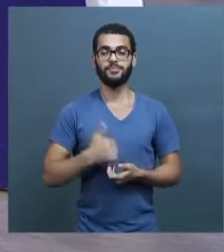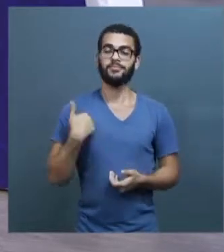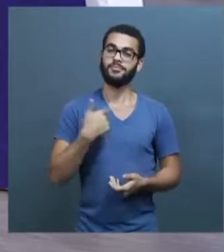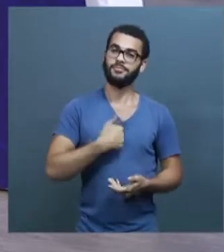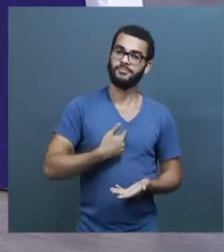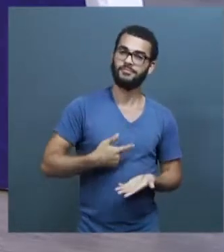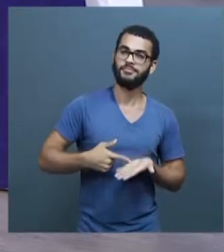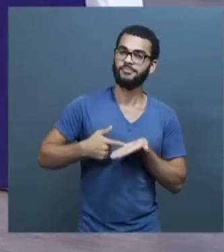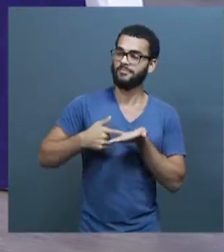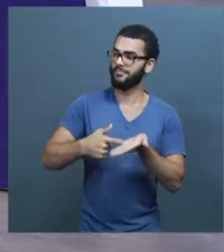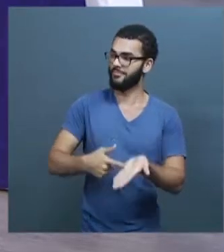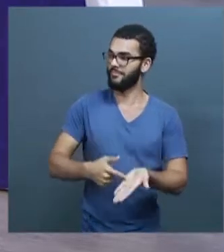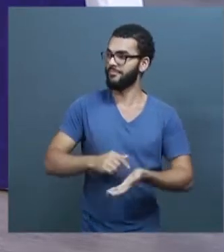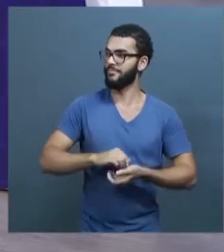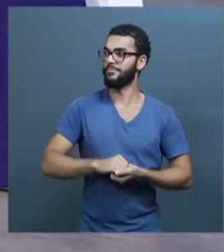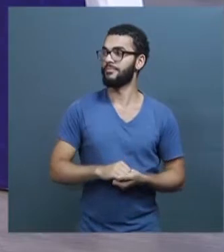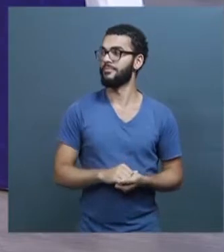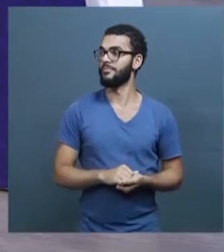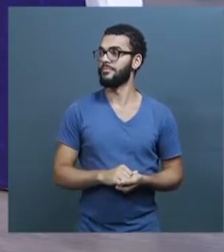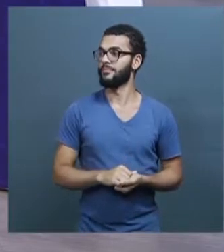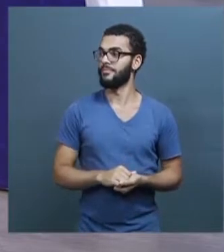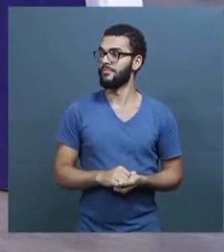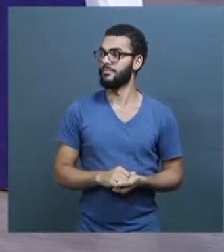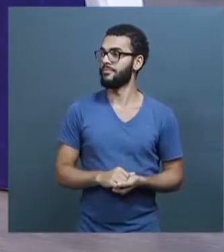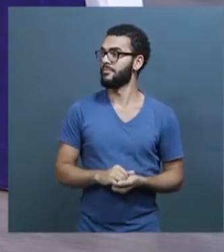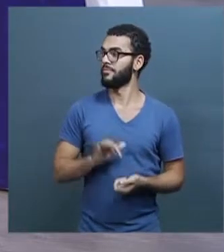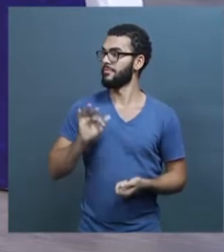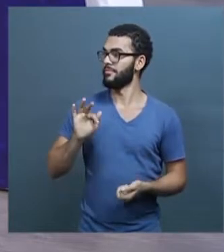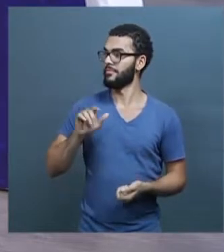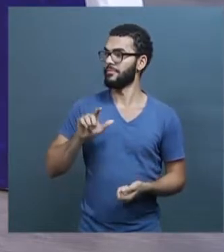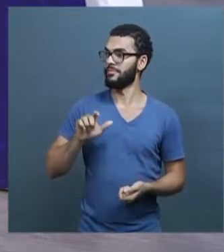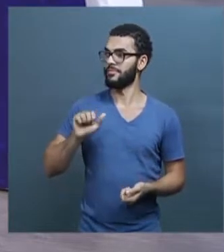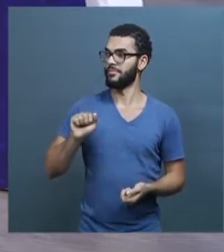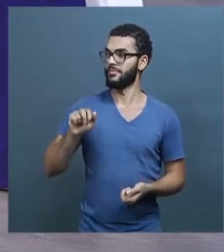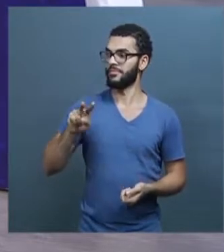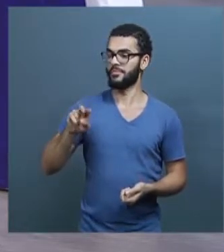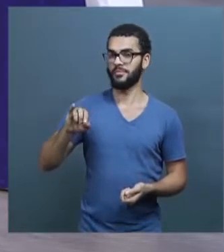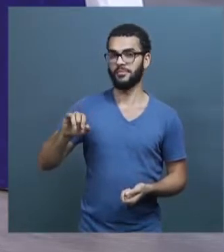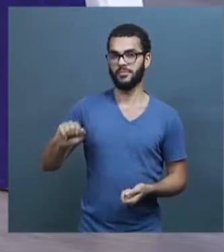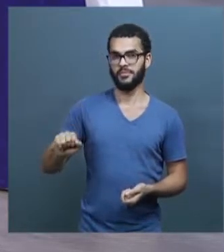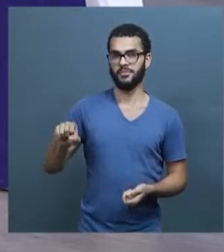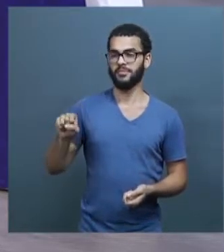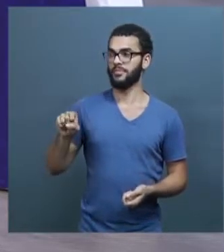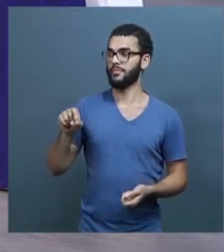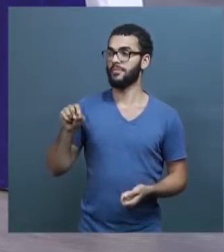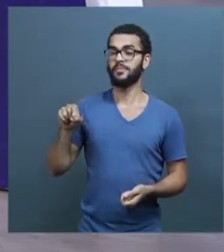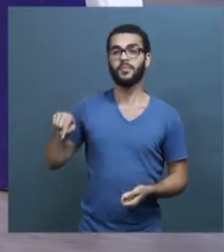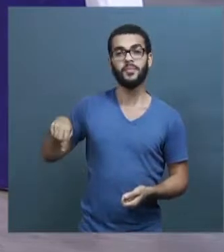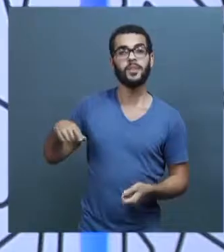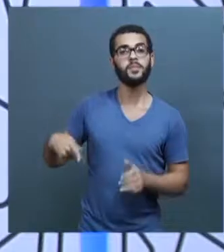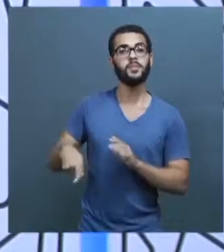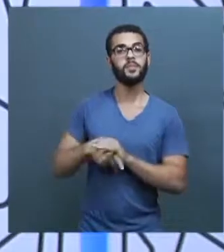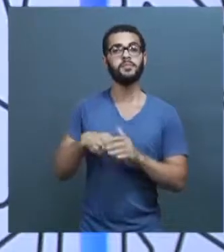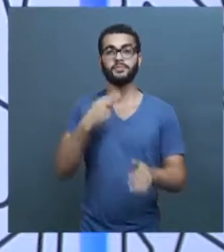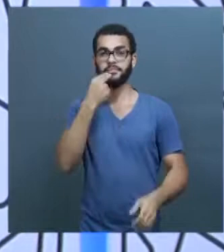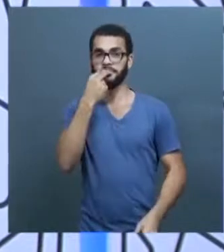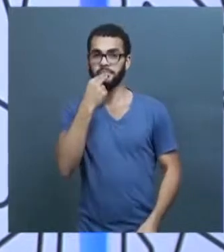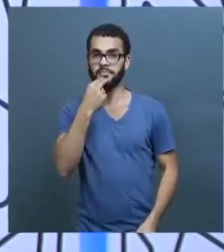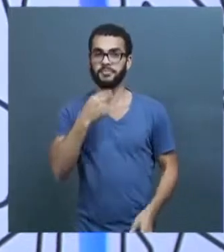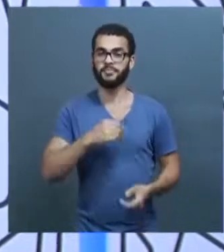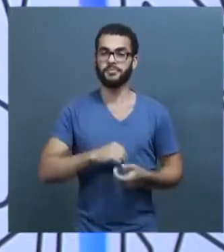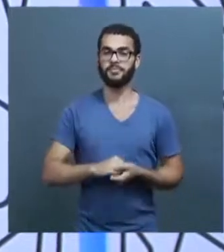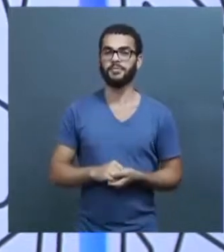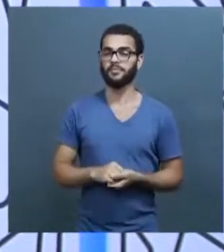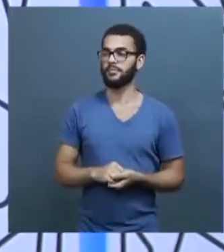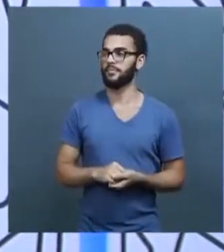UFO a Flávia Valovera, que é nutricionista da Superintendência Regional de Ensino de Uberlândia. Boa noite, Flávia. Boa noite, é um prazer estar aqui